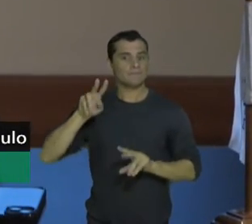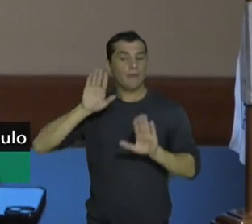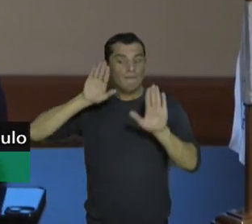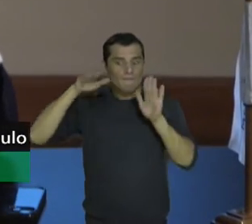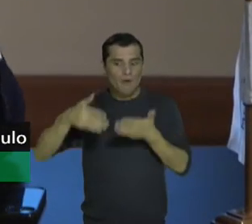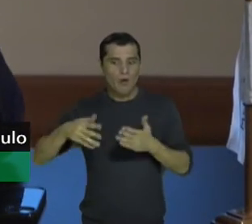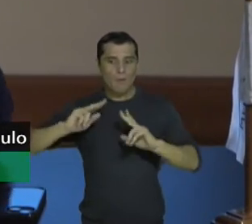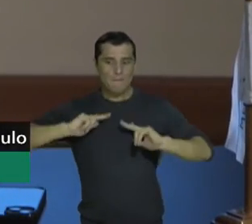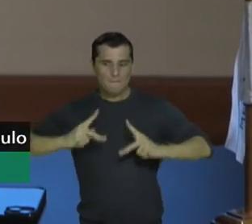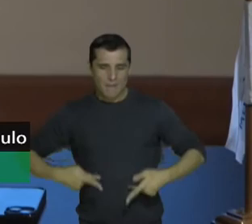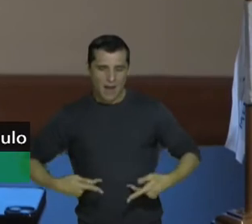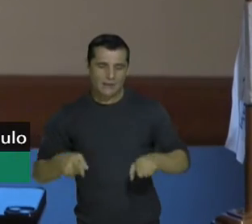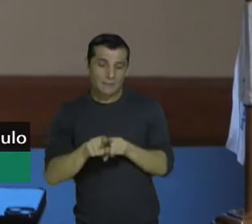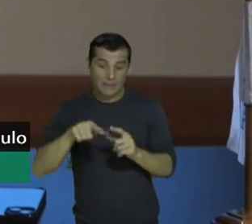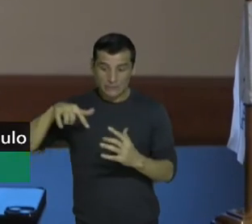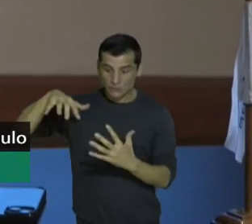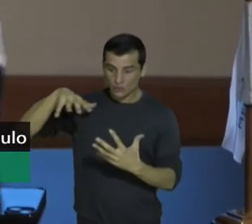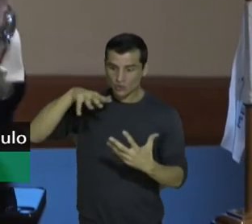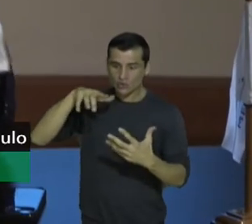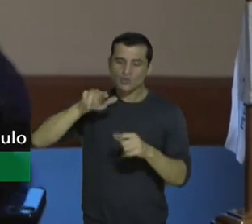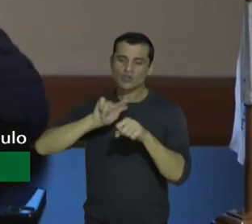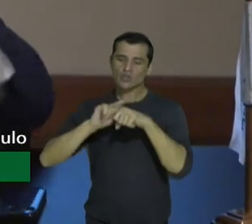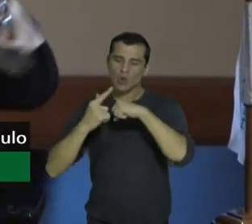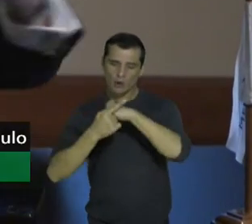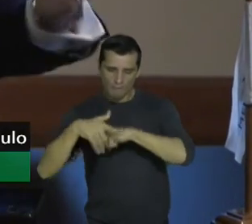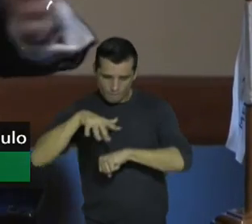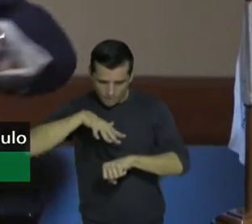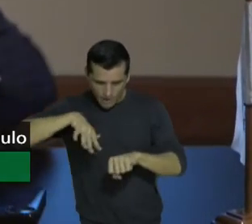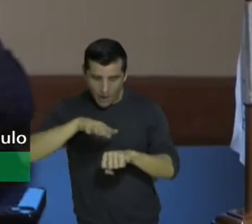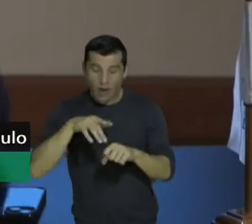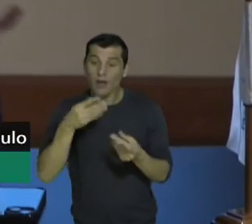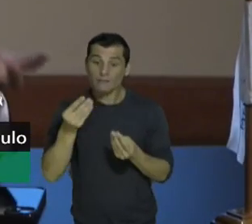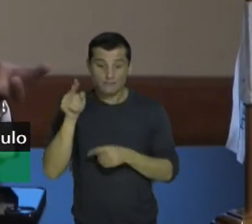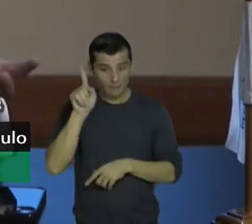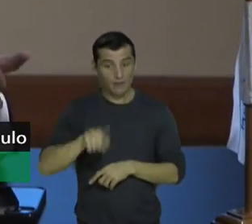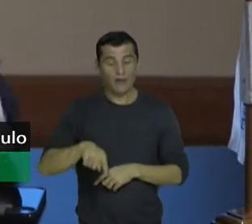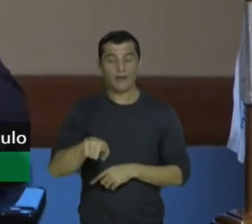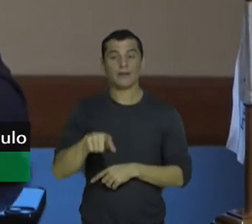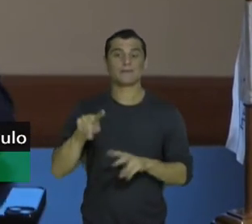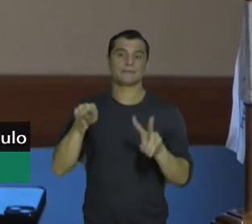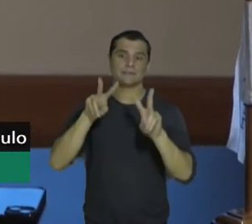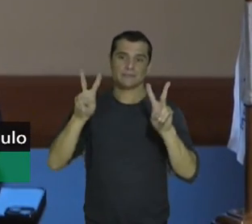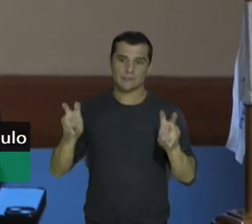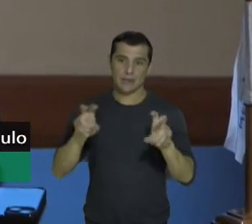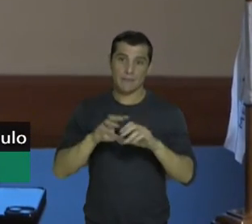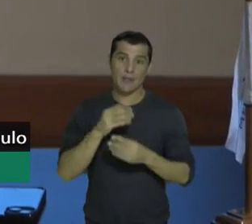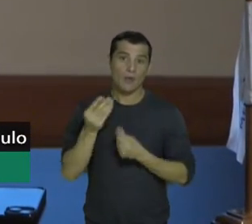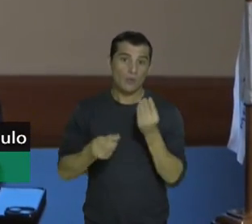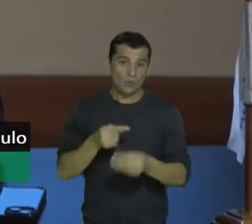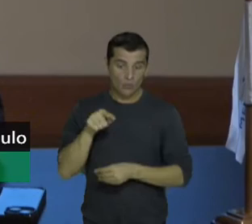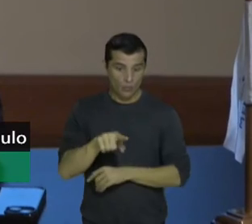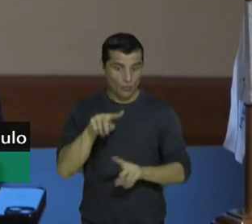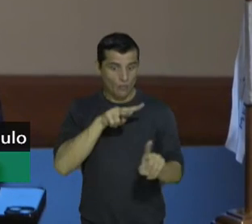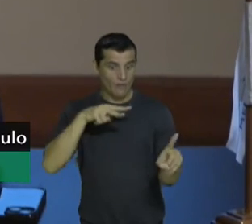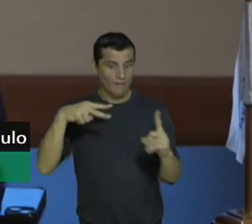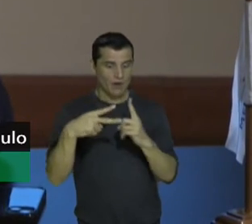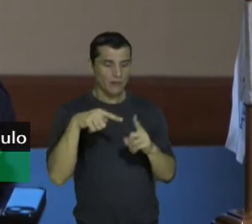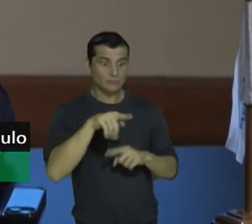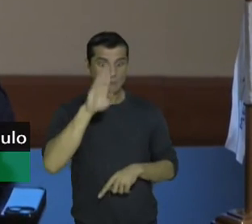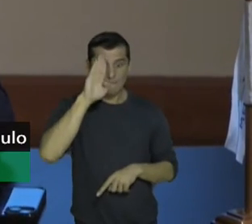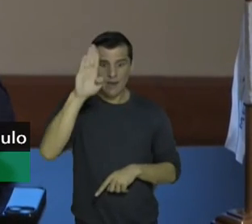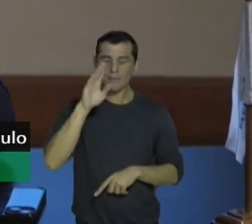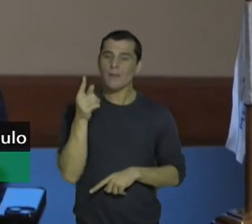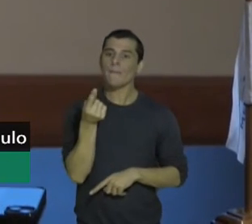faz muito sentido mas e aí a minha análise vai focar mais nisso é um prisma econômico faz muito mais sentido do ponto de vista econômico